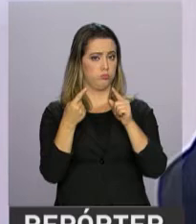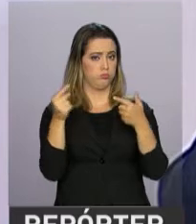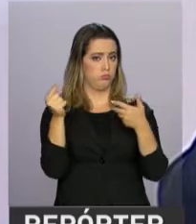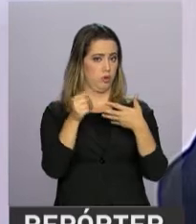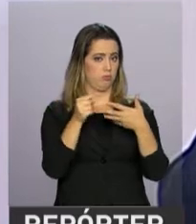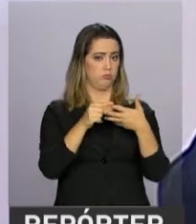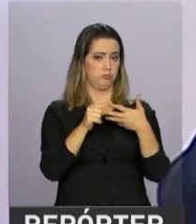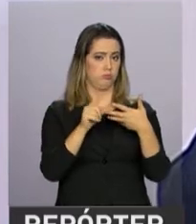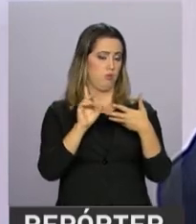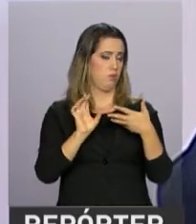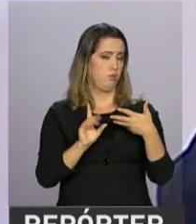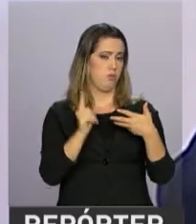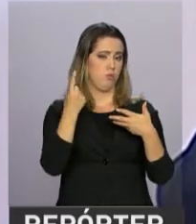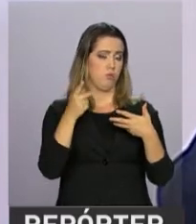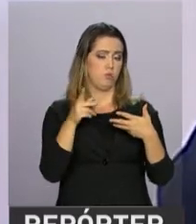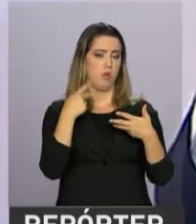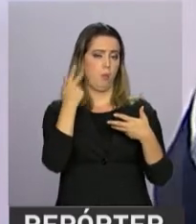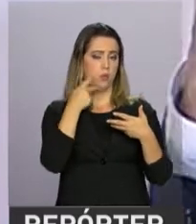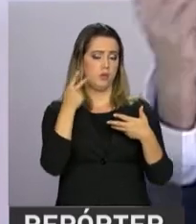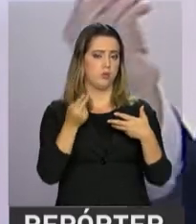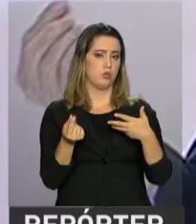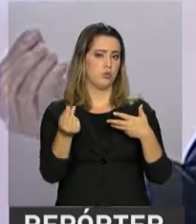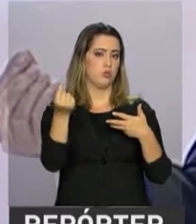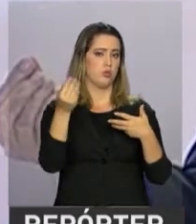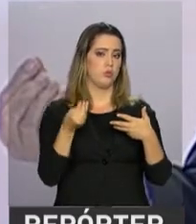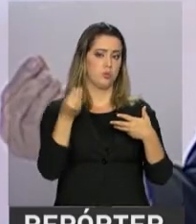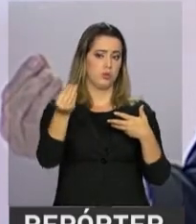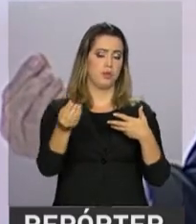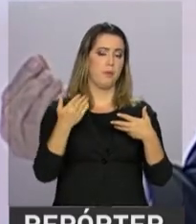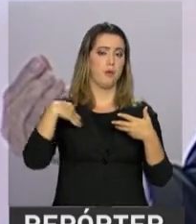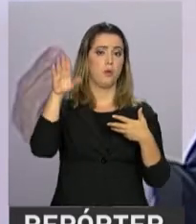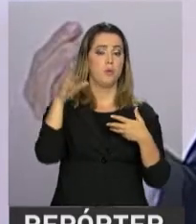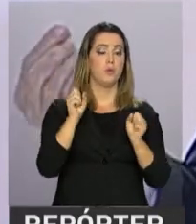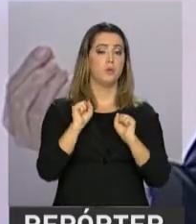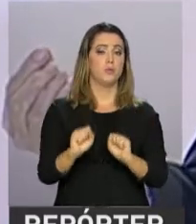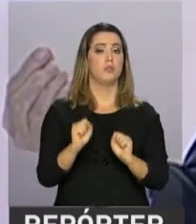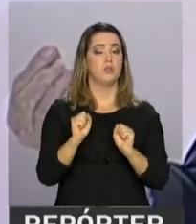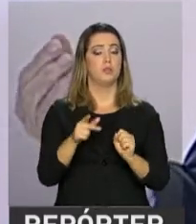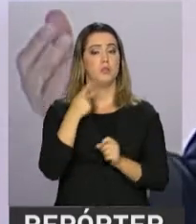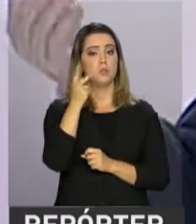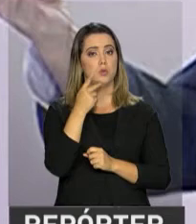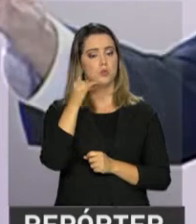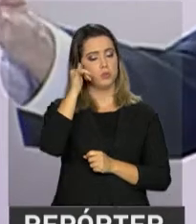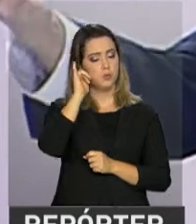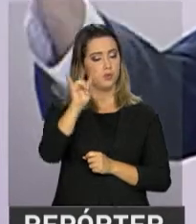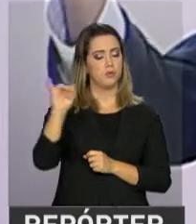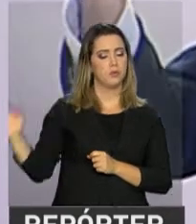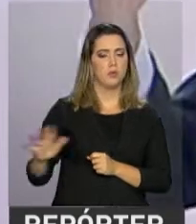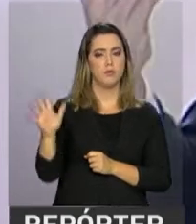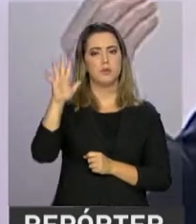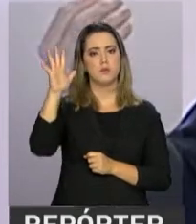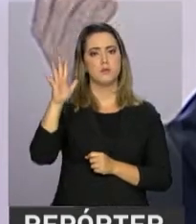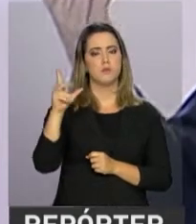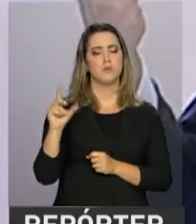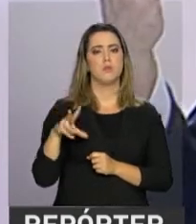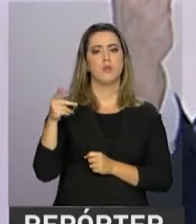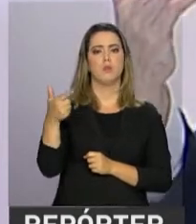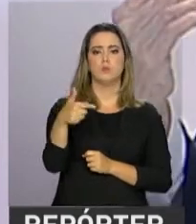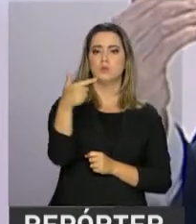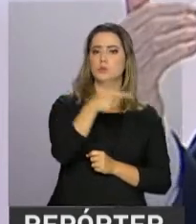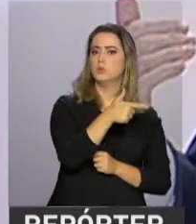da inflação, no caso da política monetária, porque ele dá maior poder à política monetária para combater a inflação. Todas as